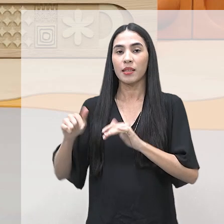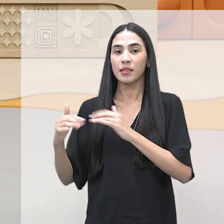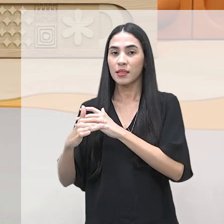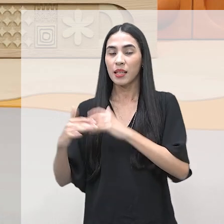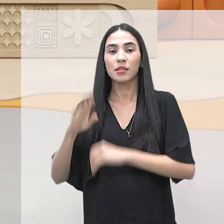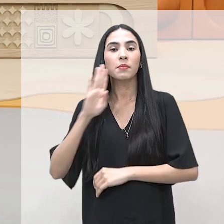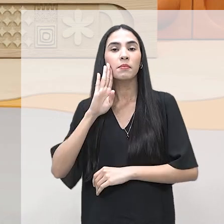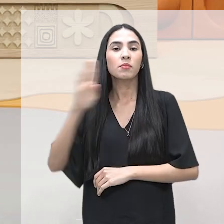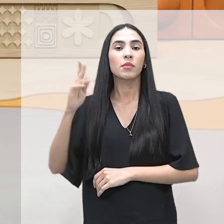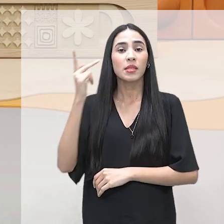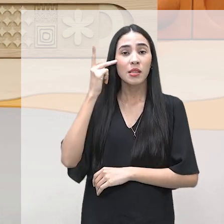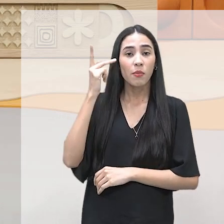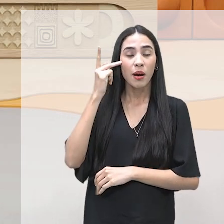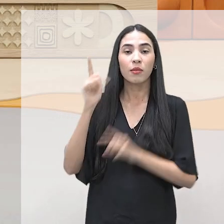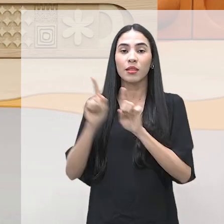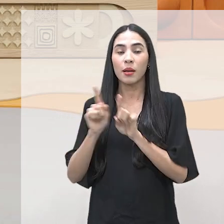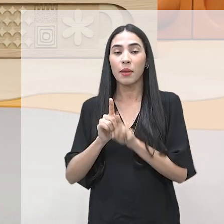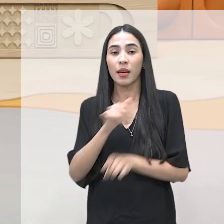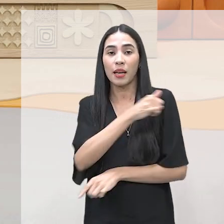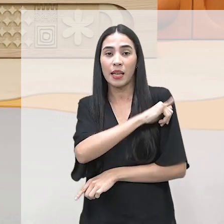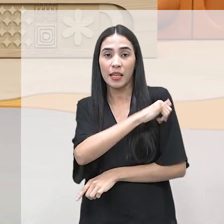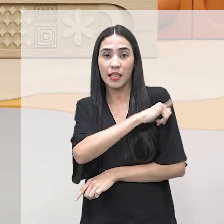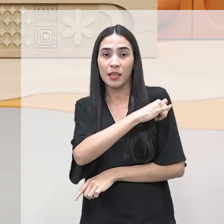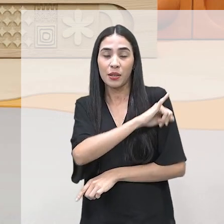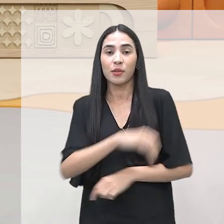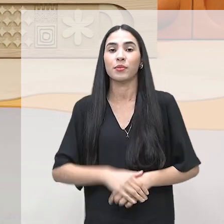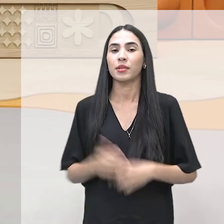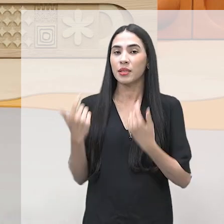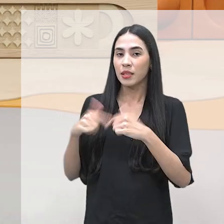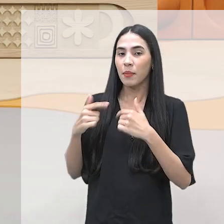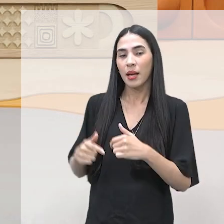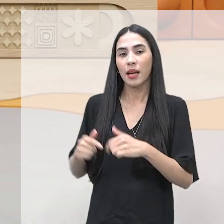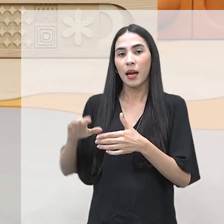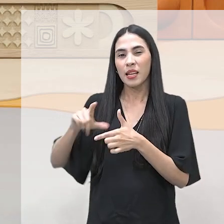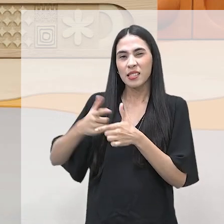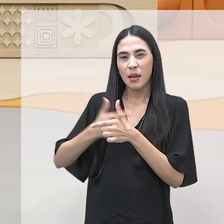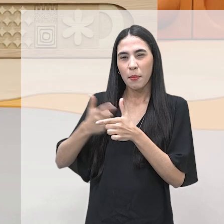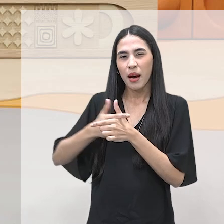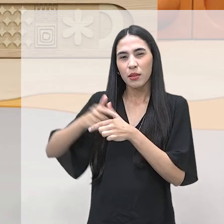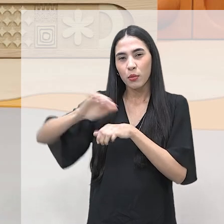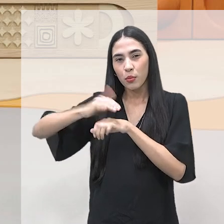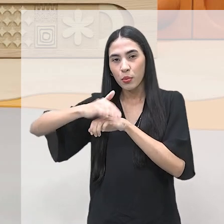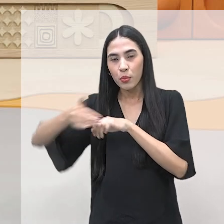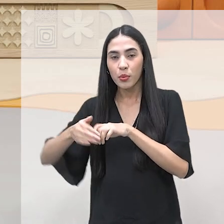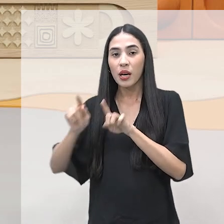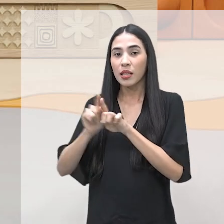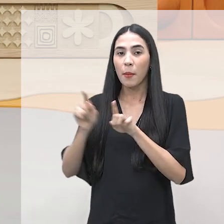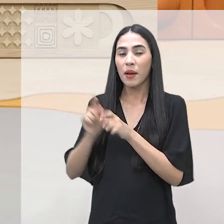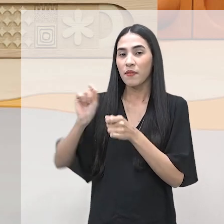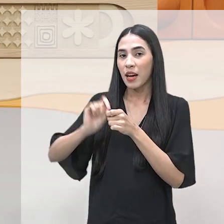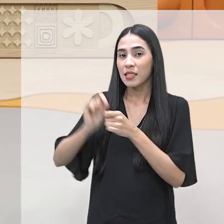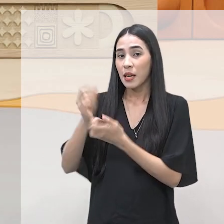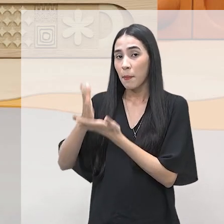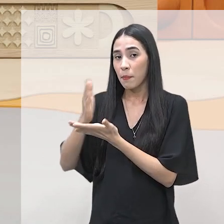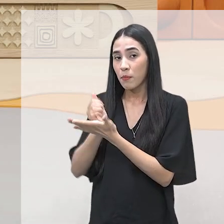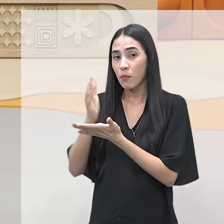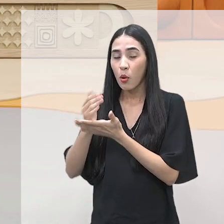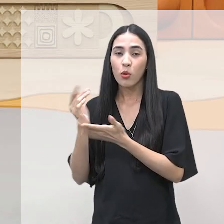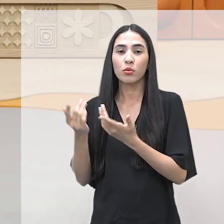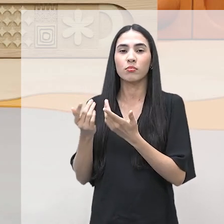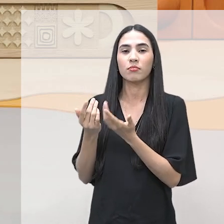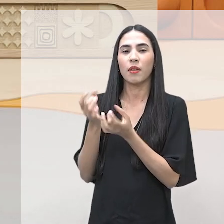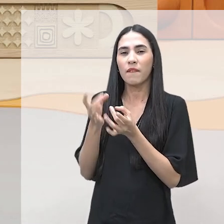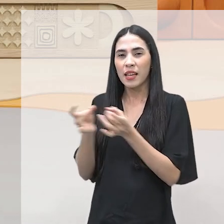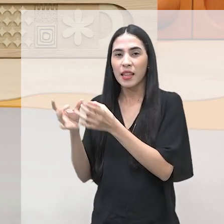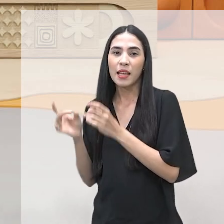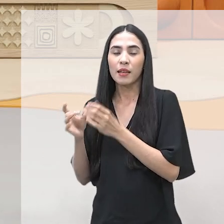São Paulo e do Rio de Janeiro, trabalhar como engraxate, trabalhar como fazedora de bolo, vendedora de quitute, ou